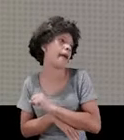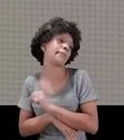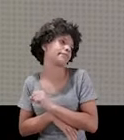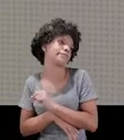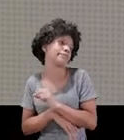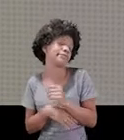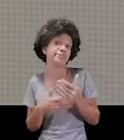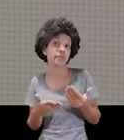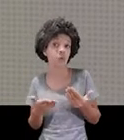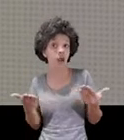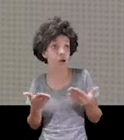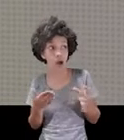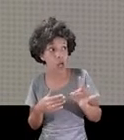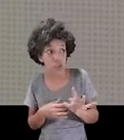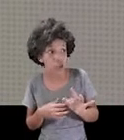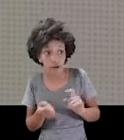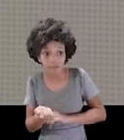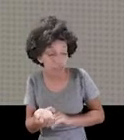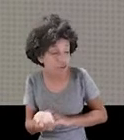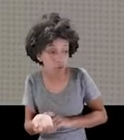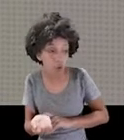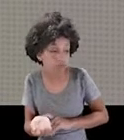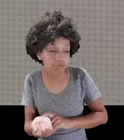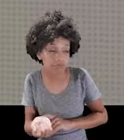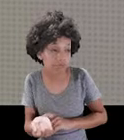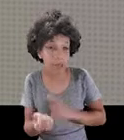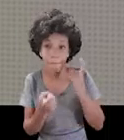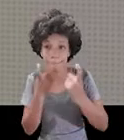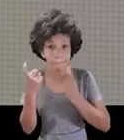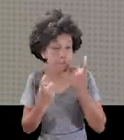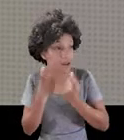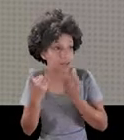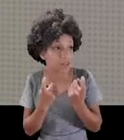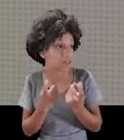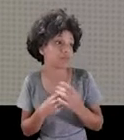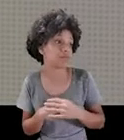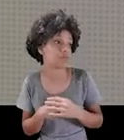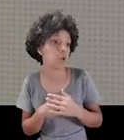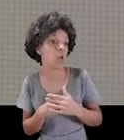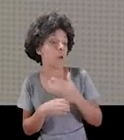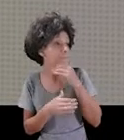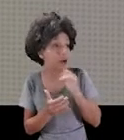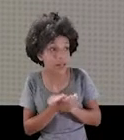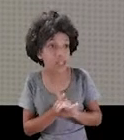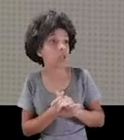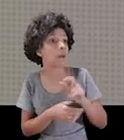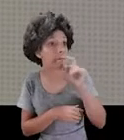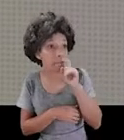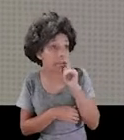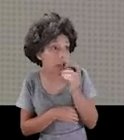imediato na então agora só ficar nervoso preocupado com os com os